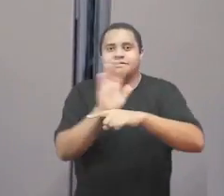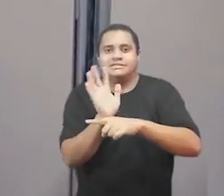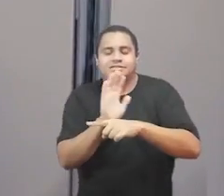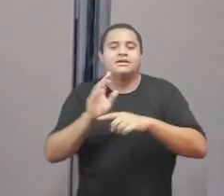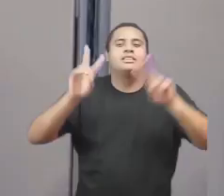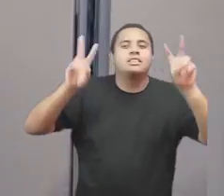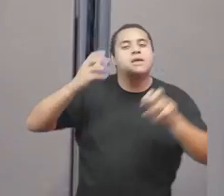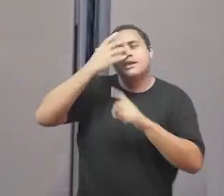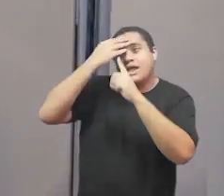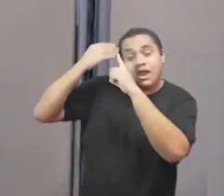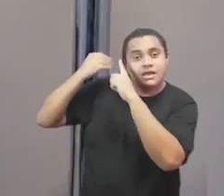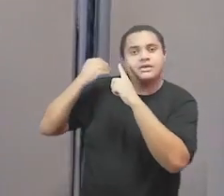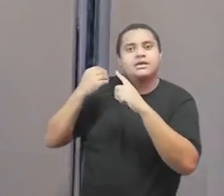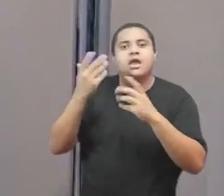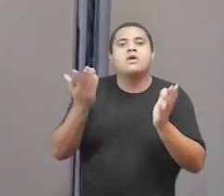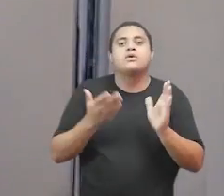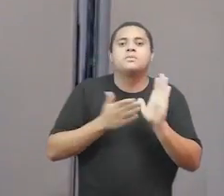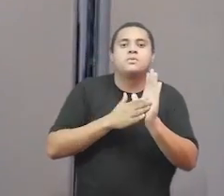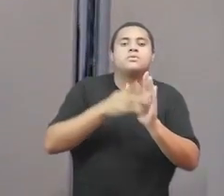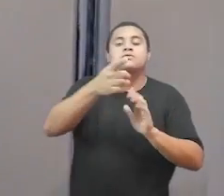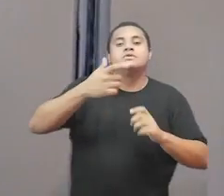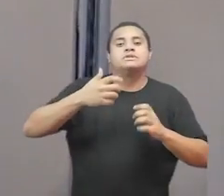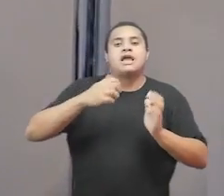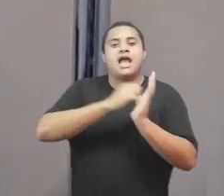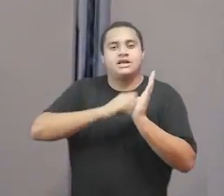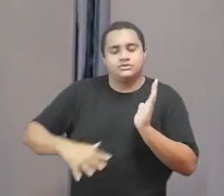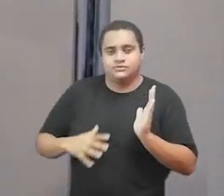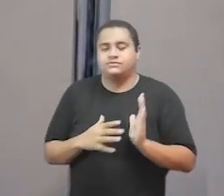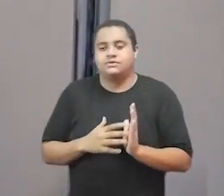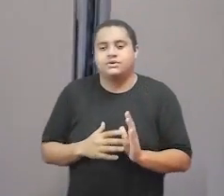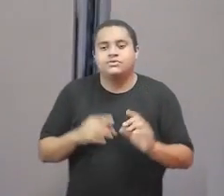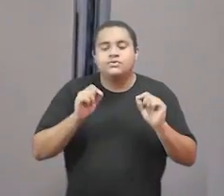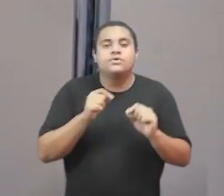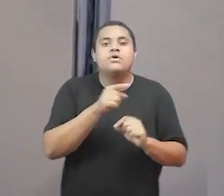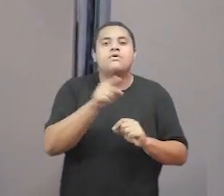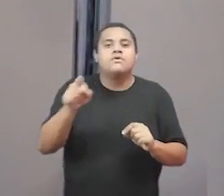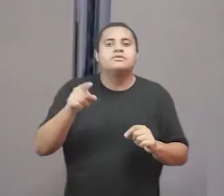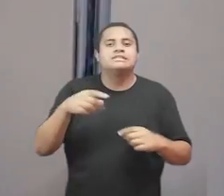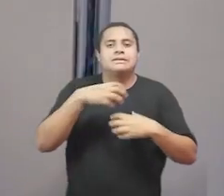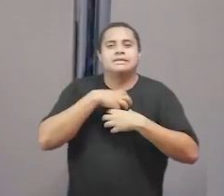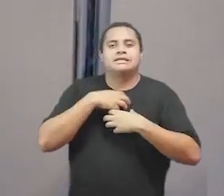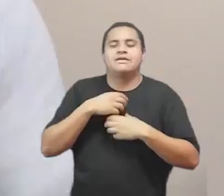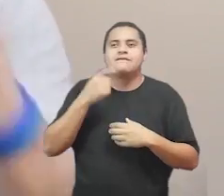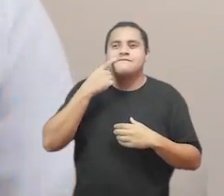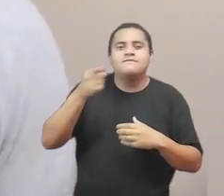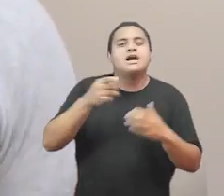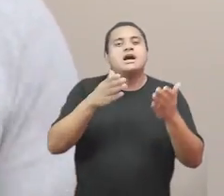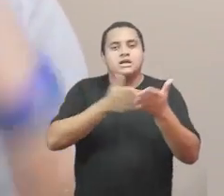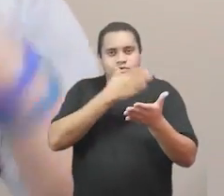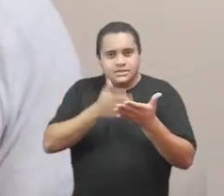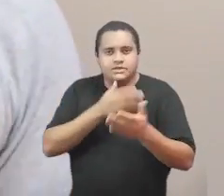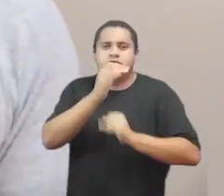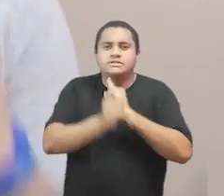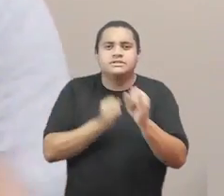esquecimento, essa aula de abertura, eu queria propor um exercício que é o seguinte. Eu queria propor você se desconfortar. Vai na